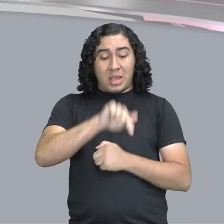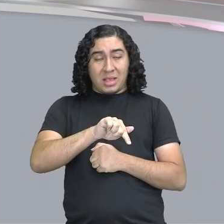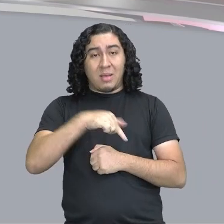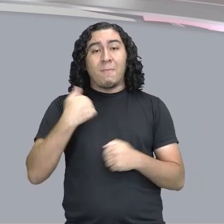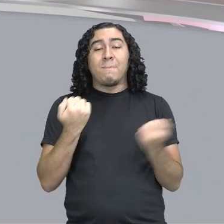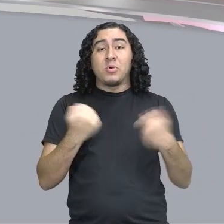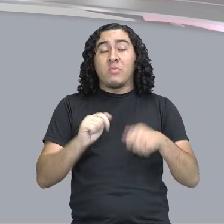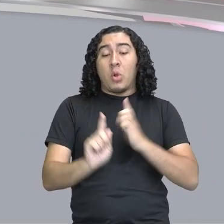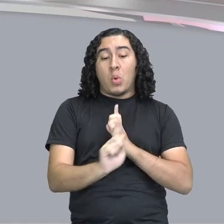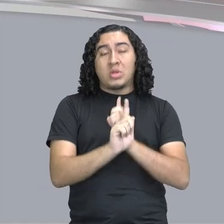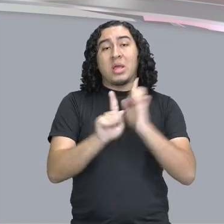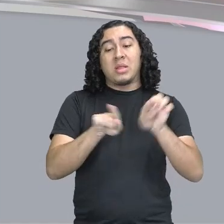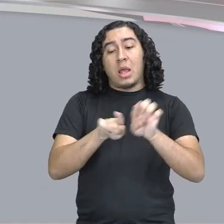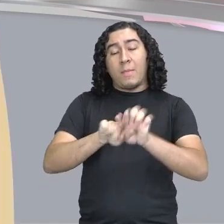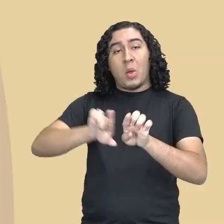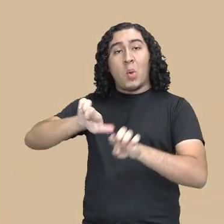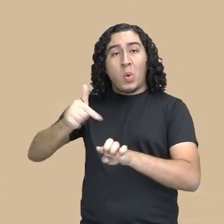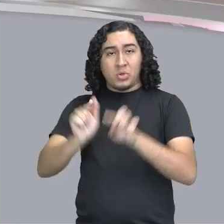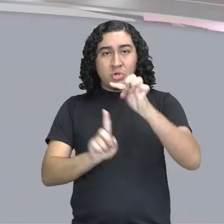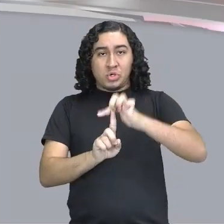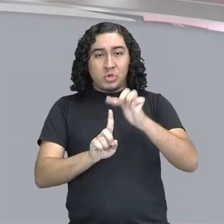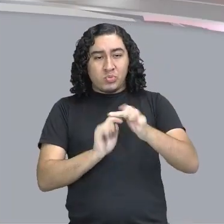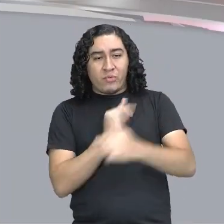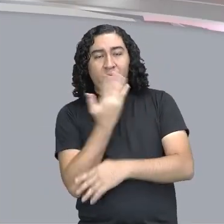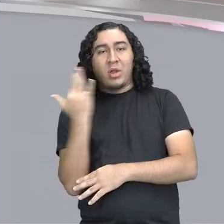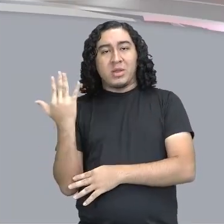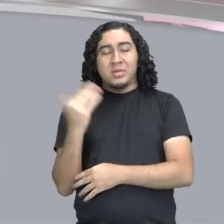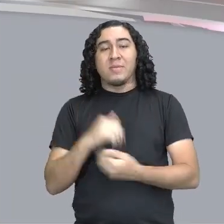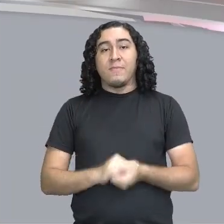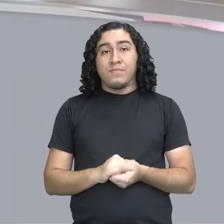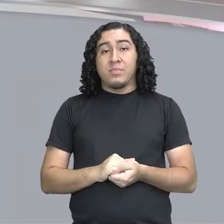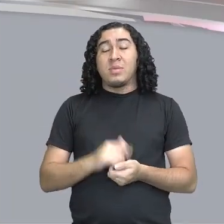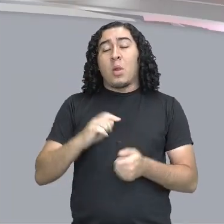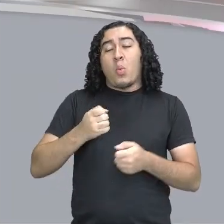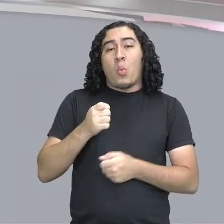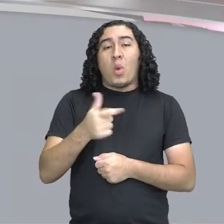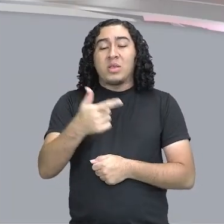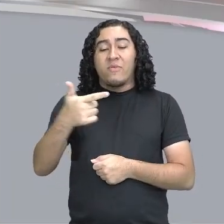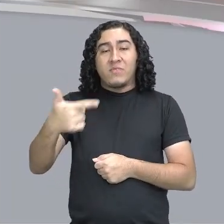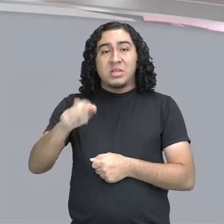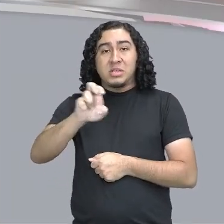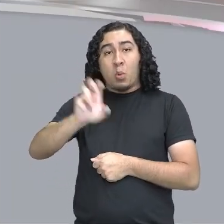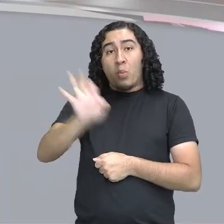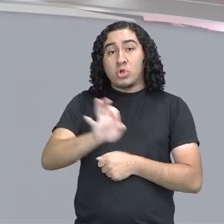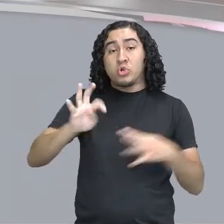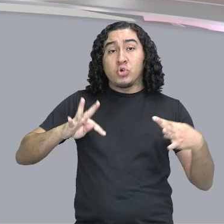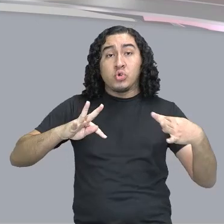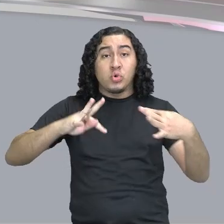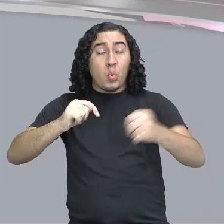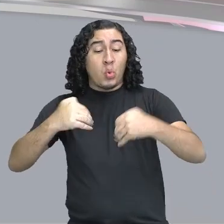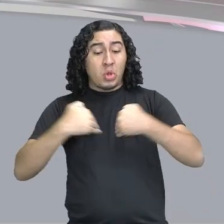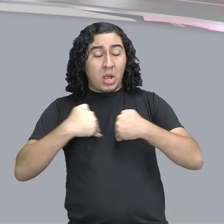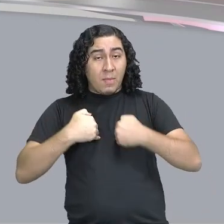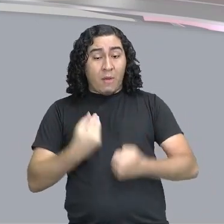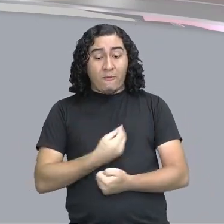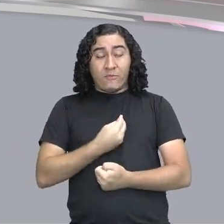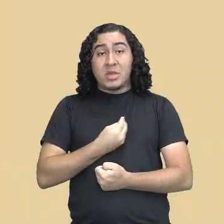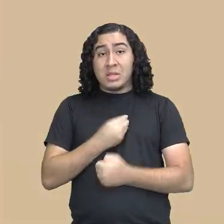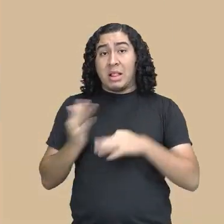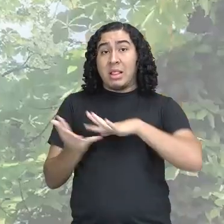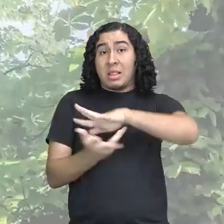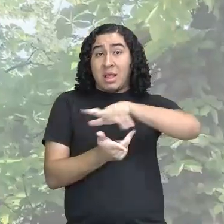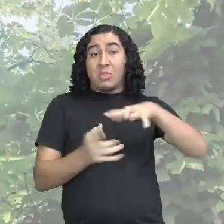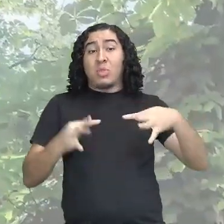encontrar também cerrado e pantanal. A floresta abriga quase 25% de todas as espécies de seres vivos da